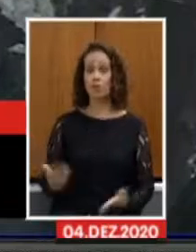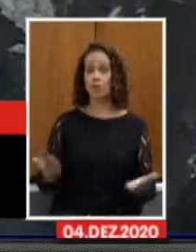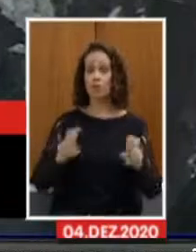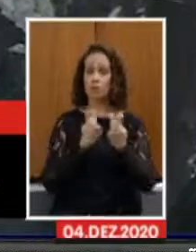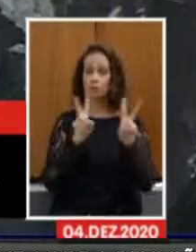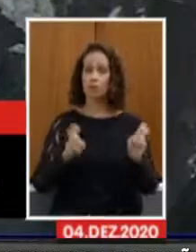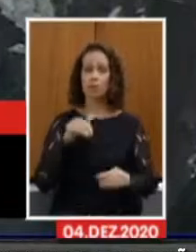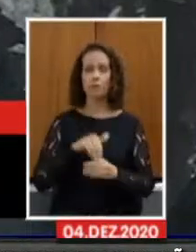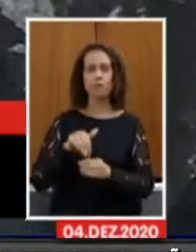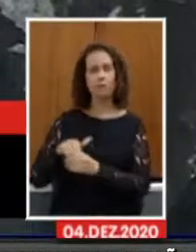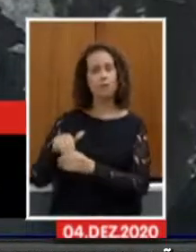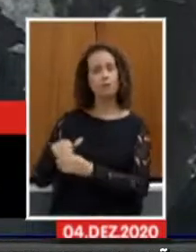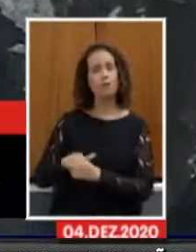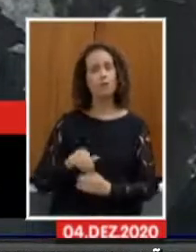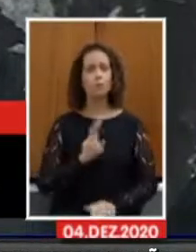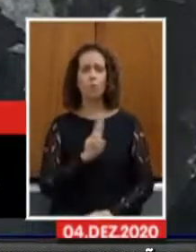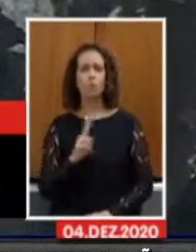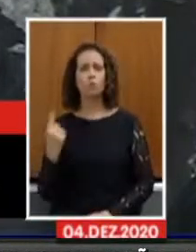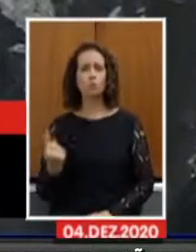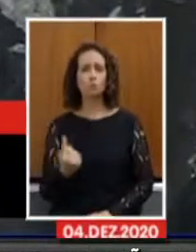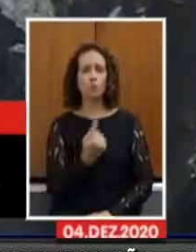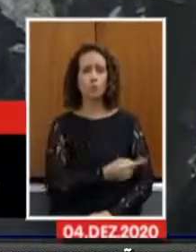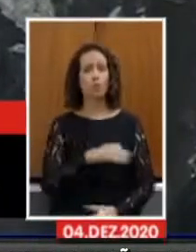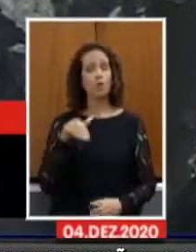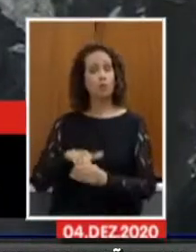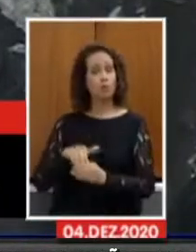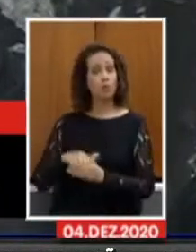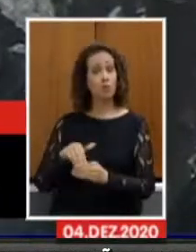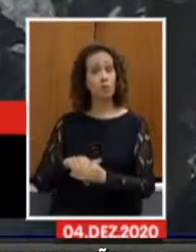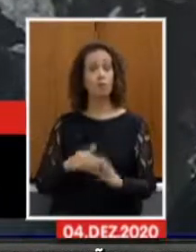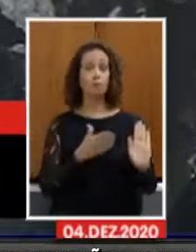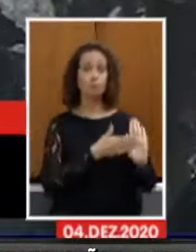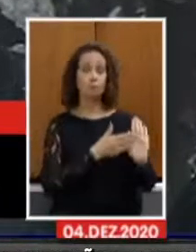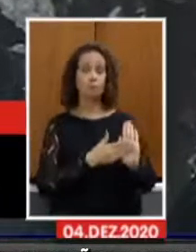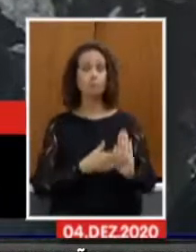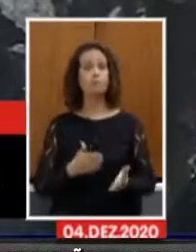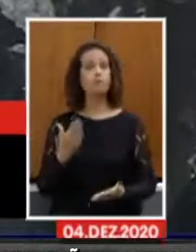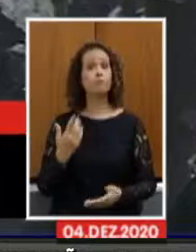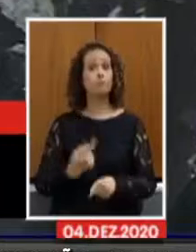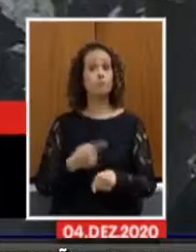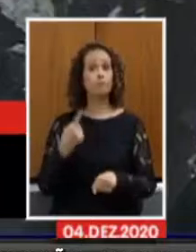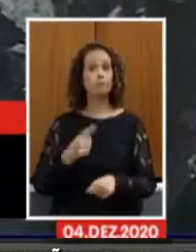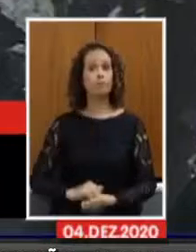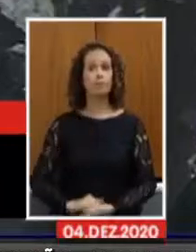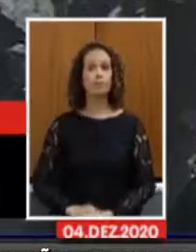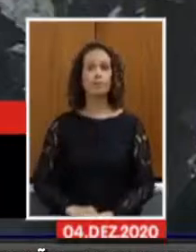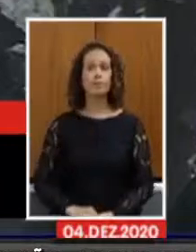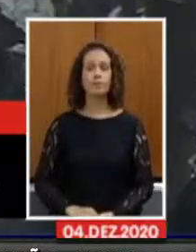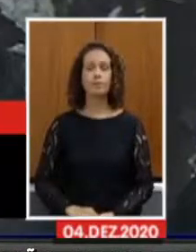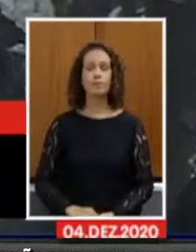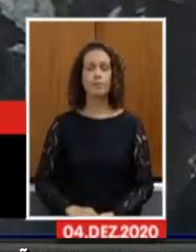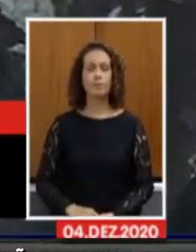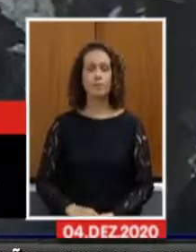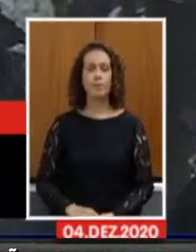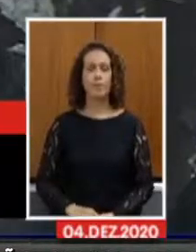matéria à votação pelo processo nominal. Em votação, parecer. Em votação.